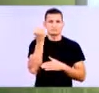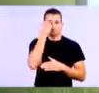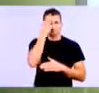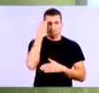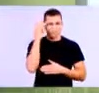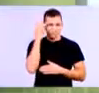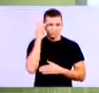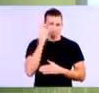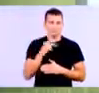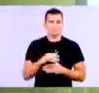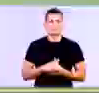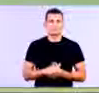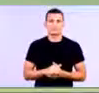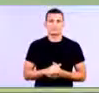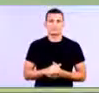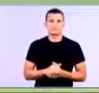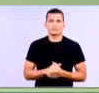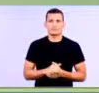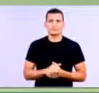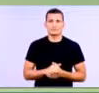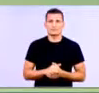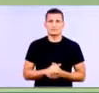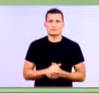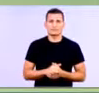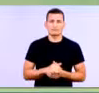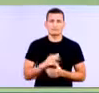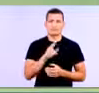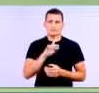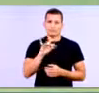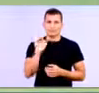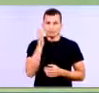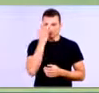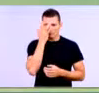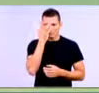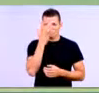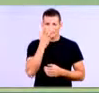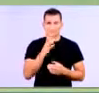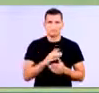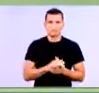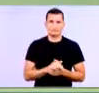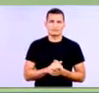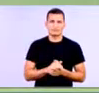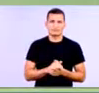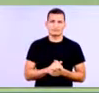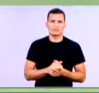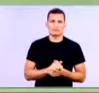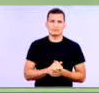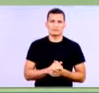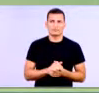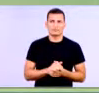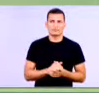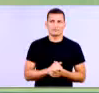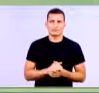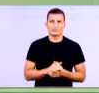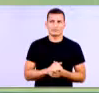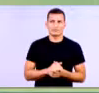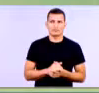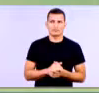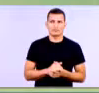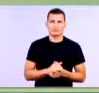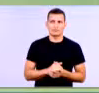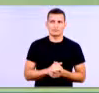E nesse sentido, isso vai facilitar, até mesmo além da compreensão, vai